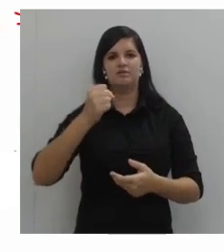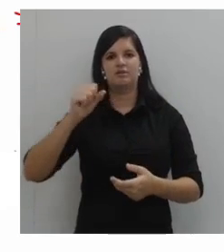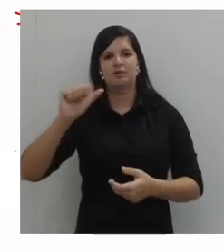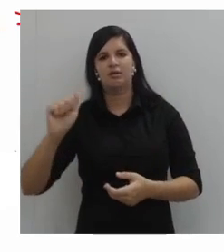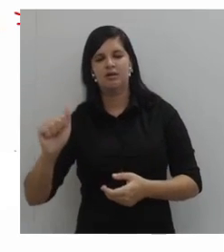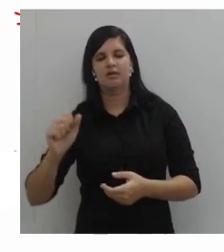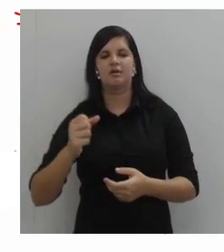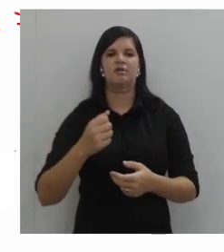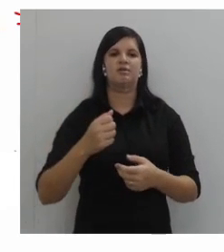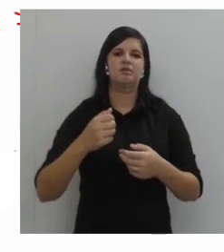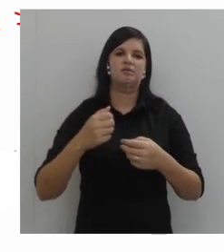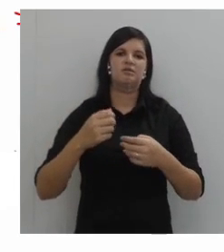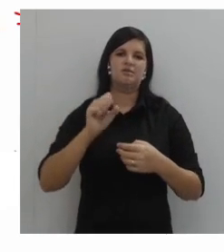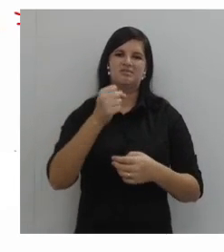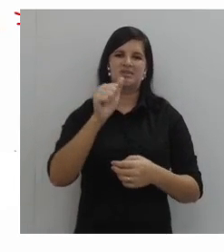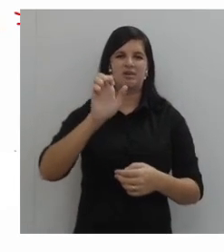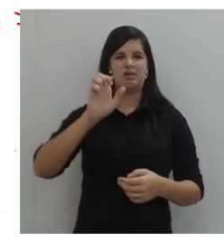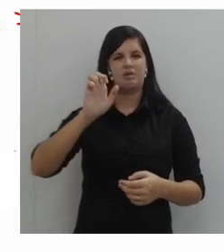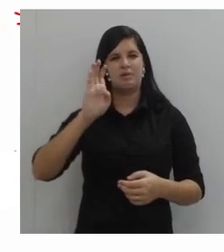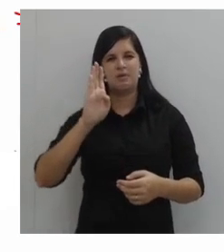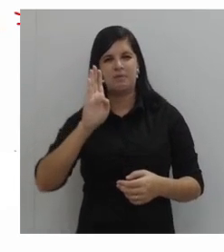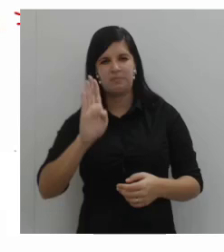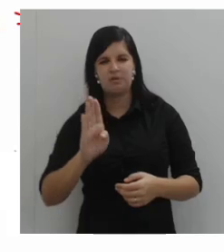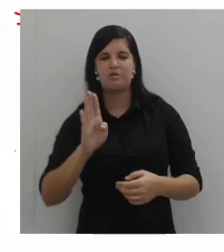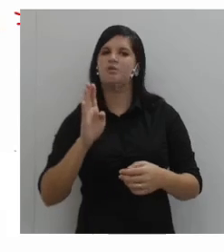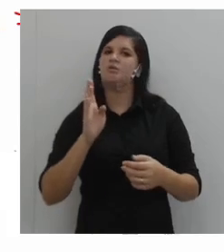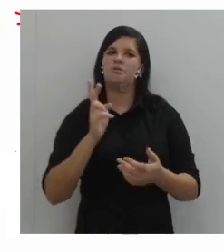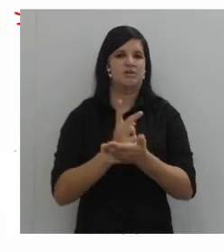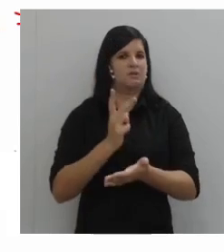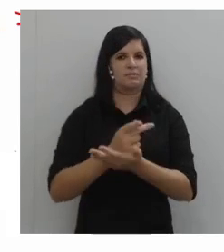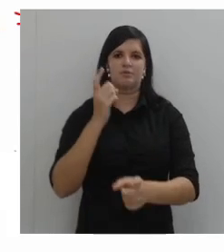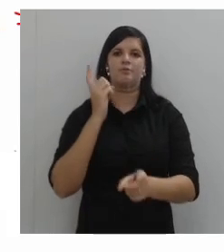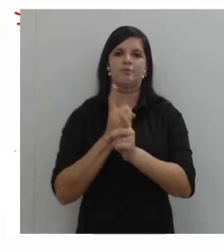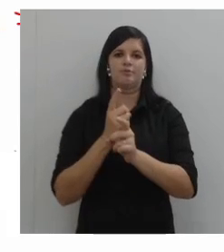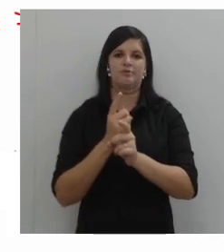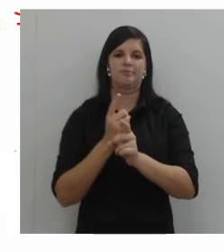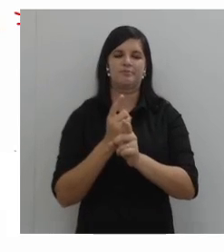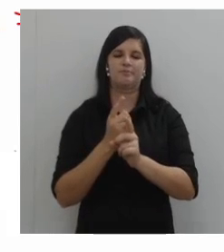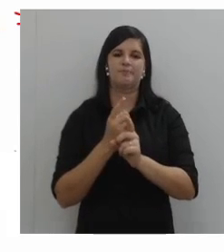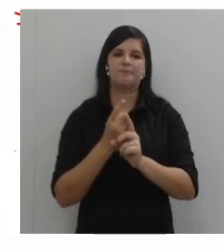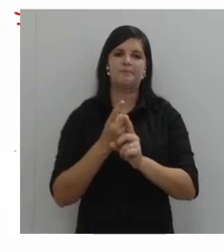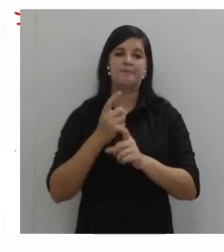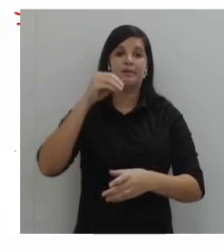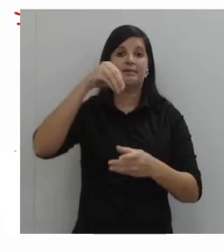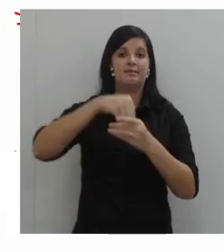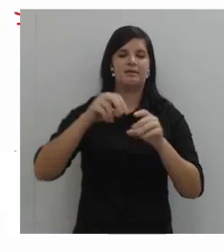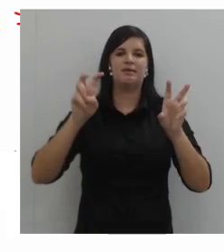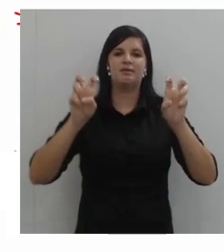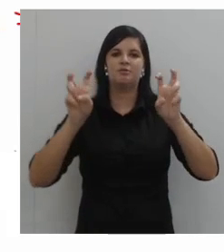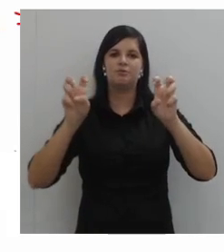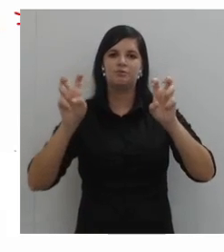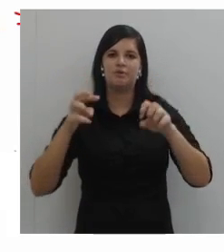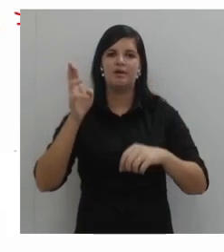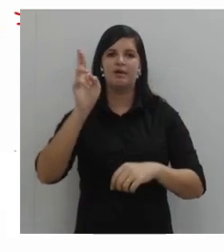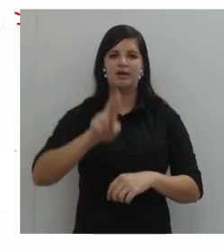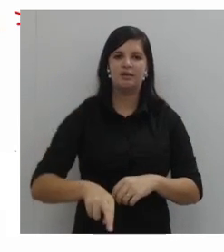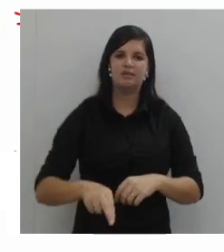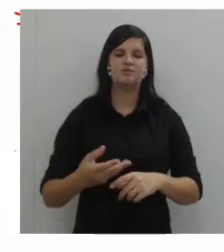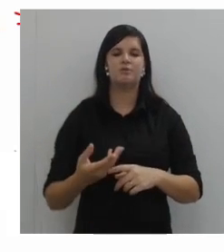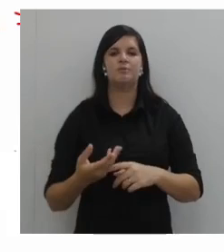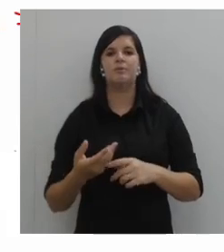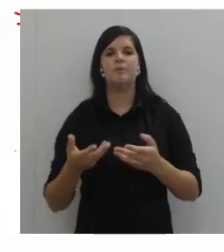dessas provas avaliativas que vocês irão encontrar. Escala, ela está dentro do conteúdo de razão